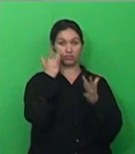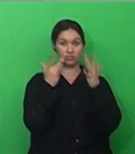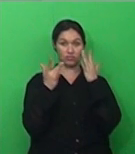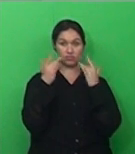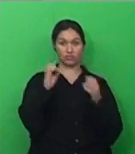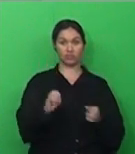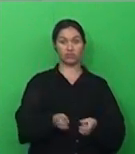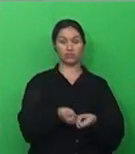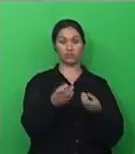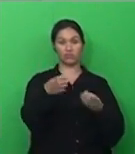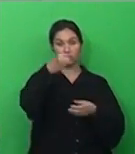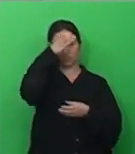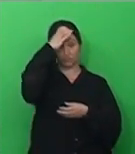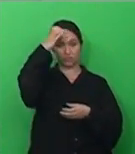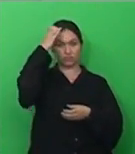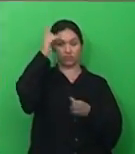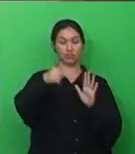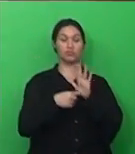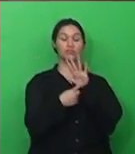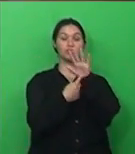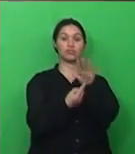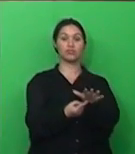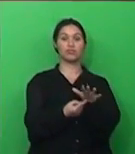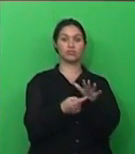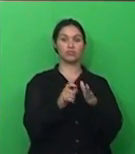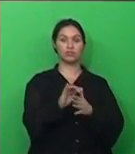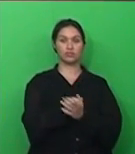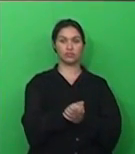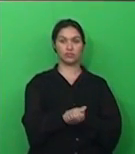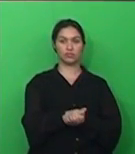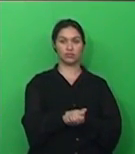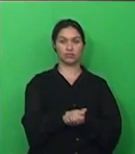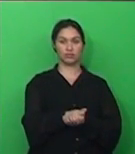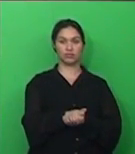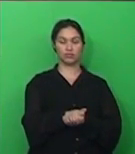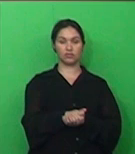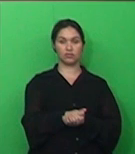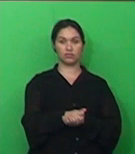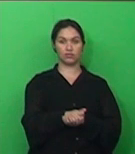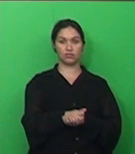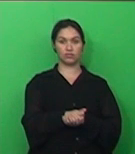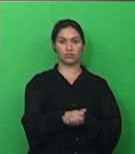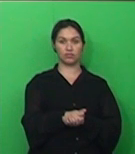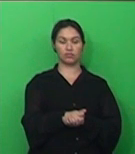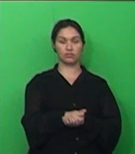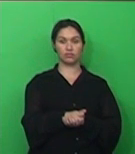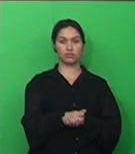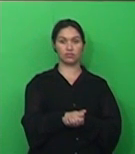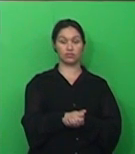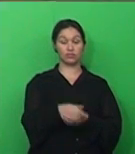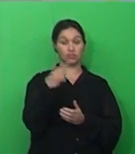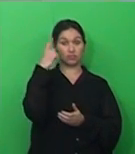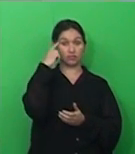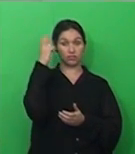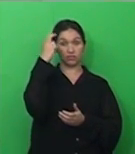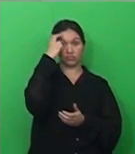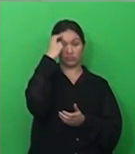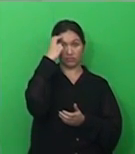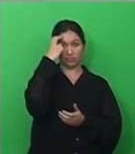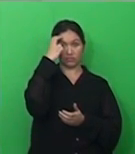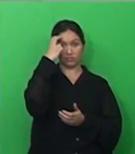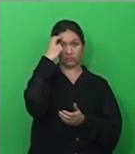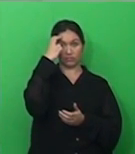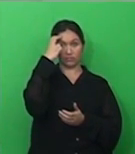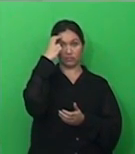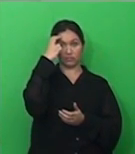Criciúma mostra que está pensando cultura, realizando cultura. E eu não poderia deixar de subir nessa tribuna, parabenizar o vereador Zário